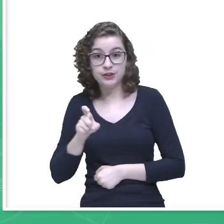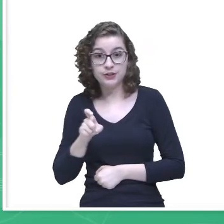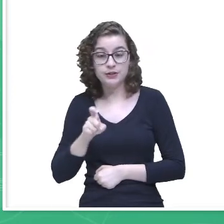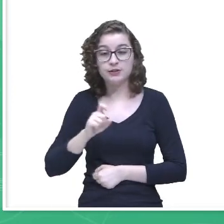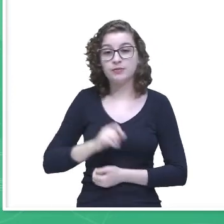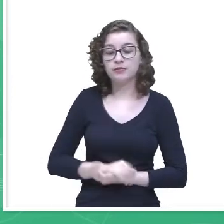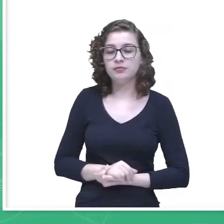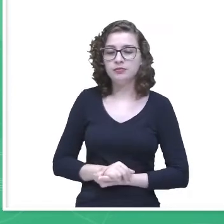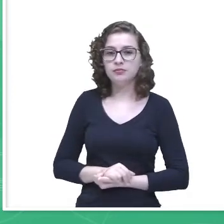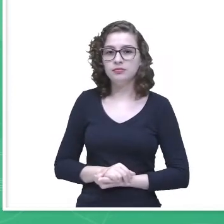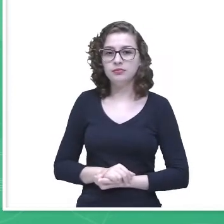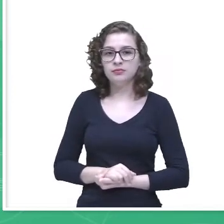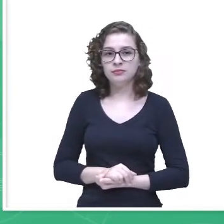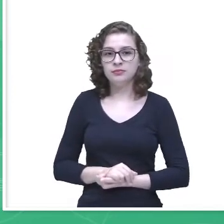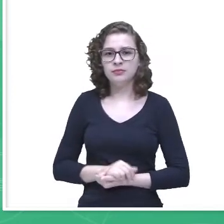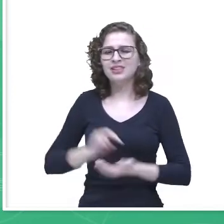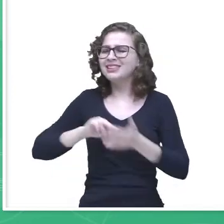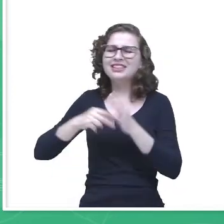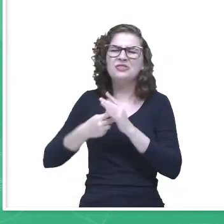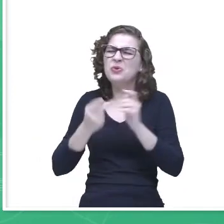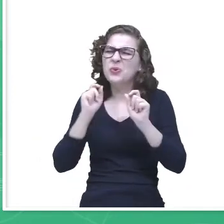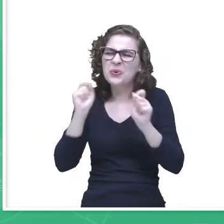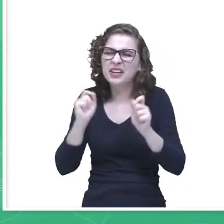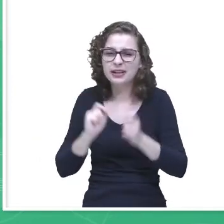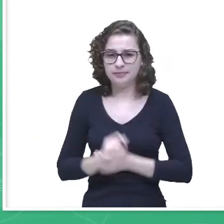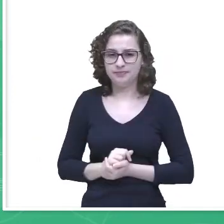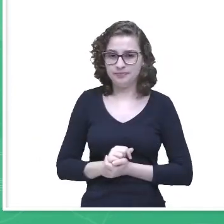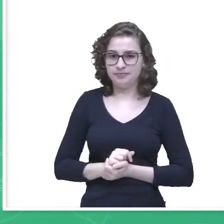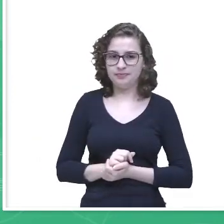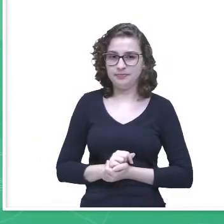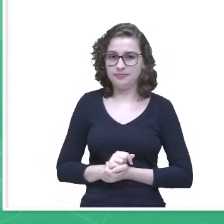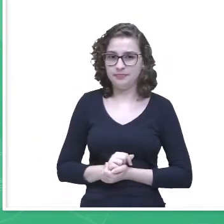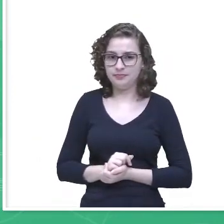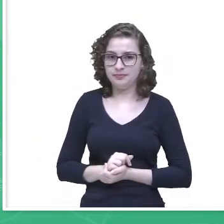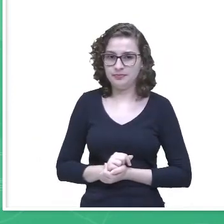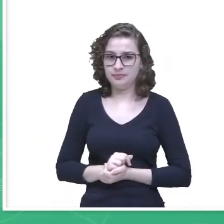isso, gente? Olha aqui nos meus olhos verdes. Biologicamente,